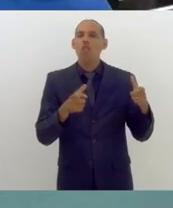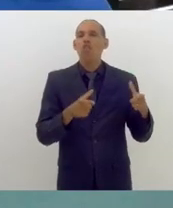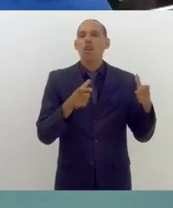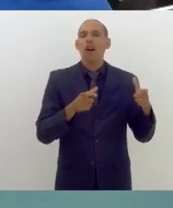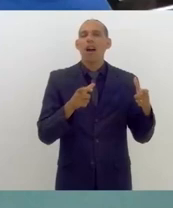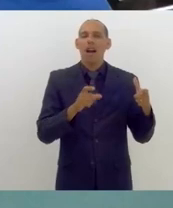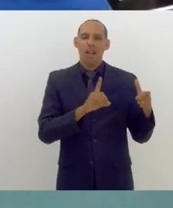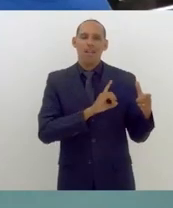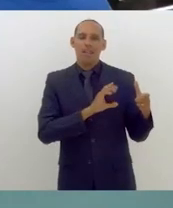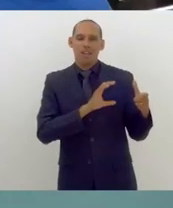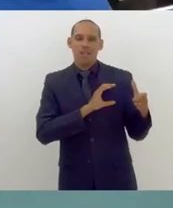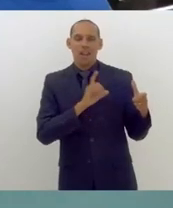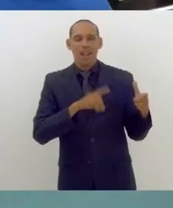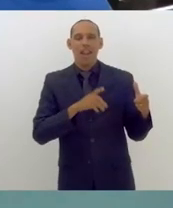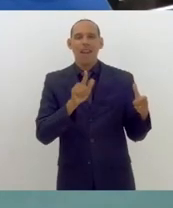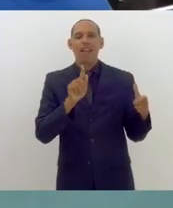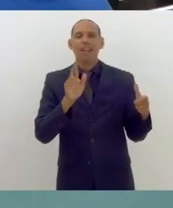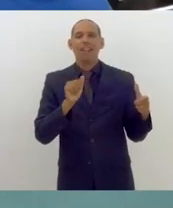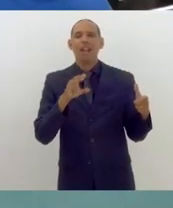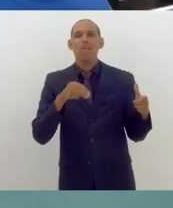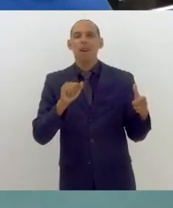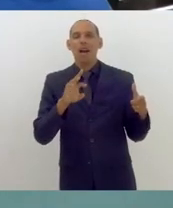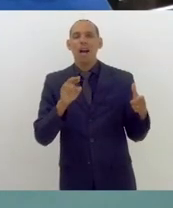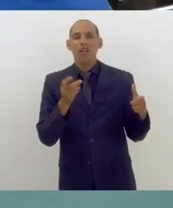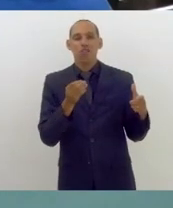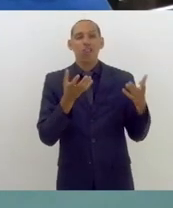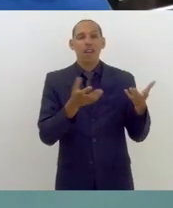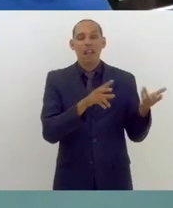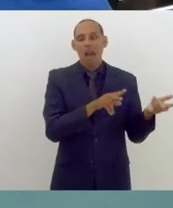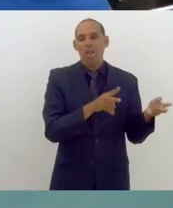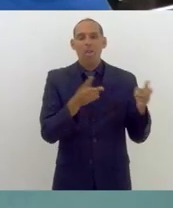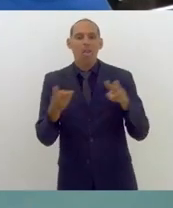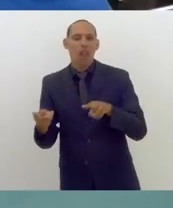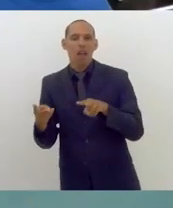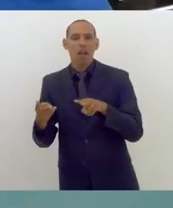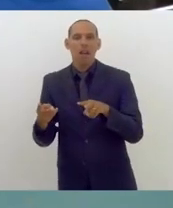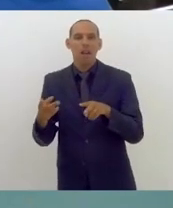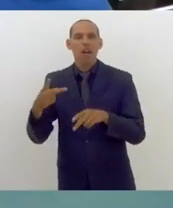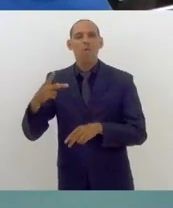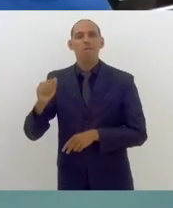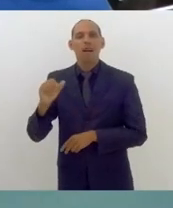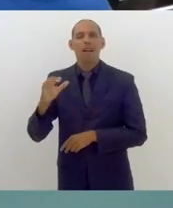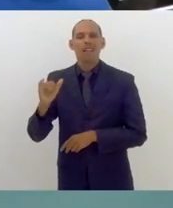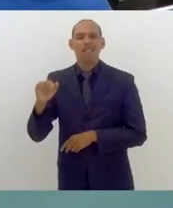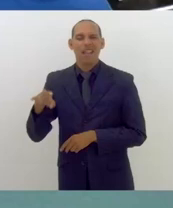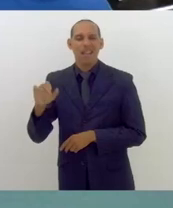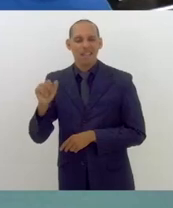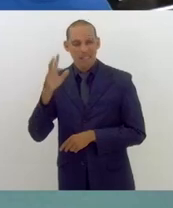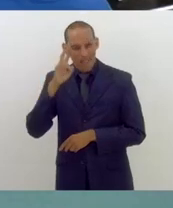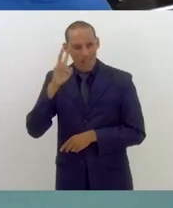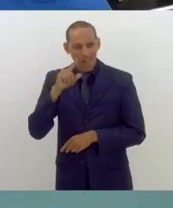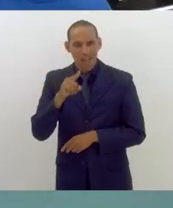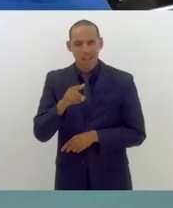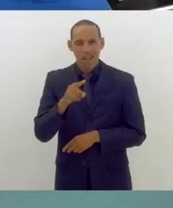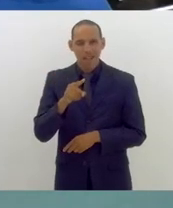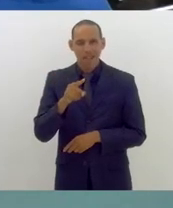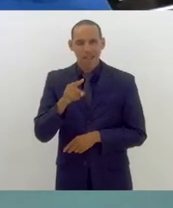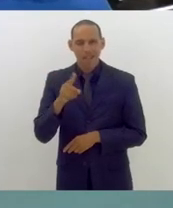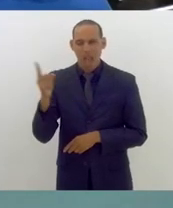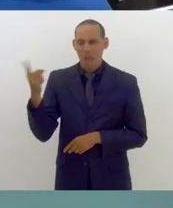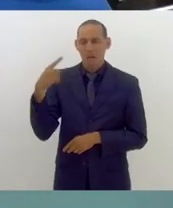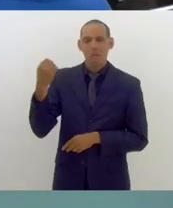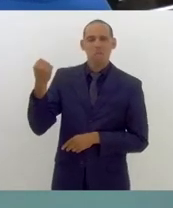Caxias chamado Lixão de Gramacho querendo tirar de lá e trazer para paciência Você se lembra disso foi ameaçada de morte